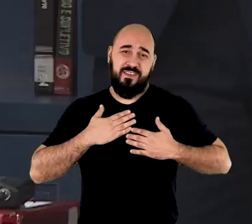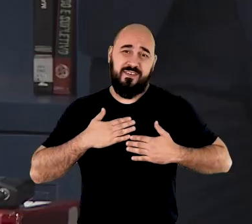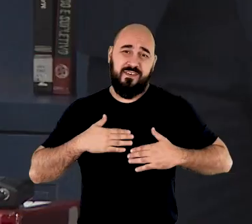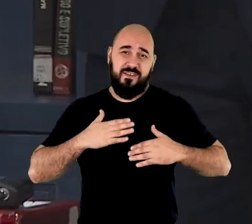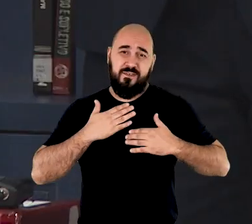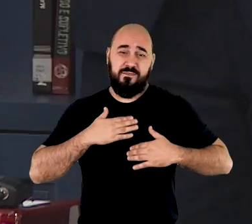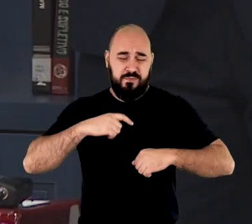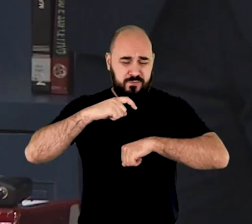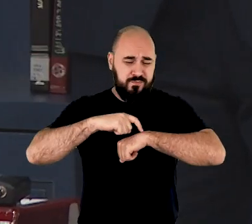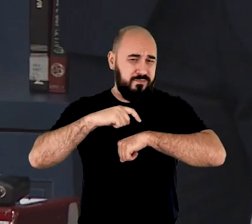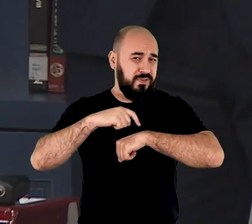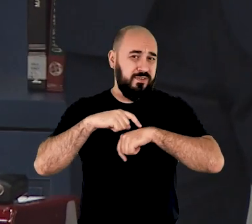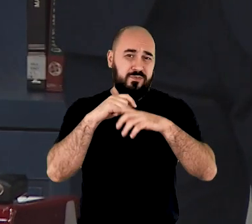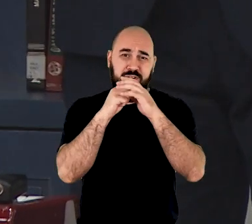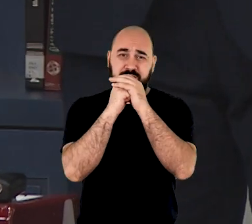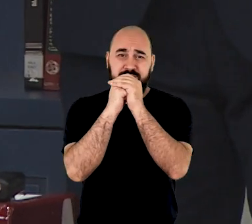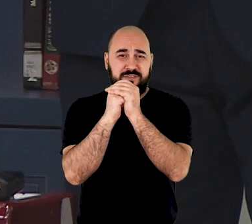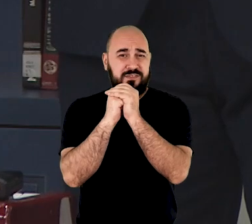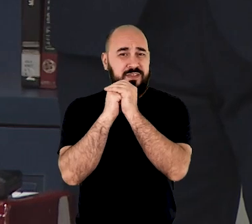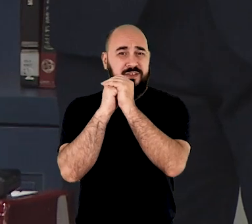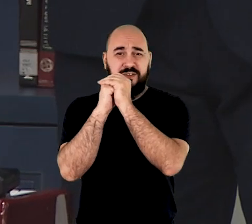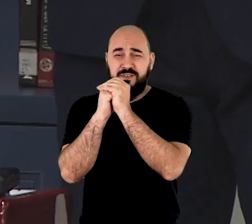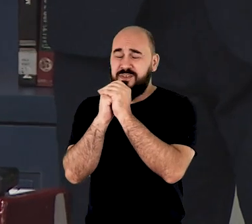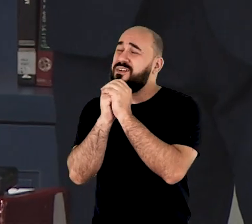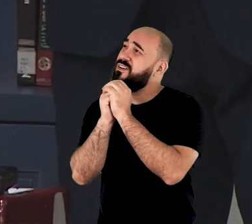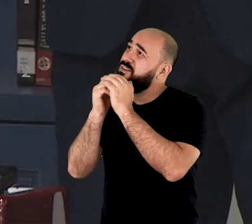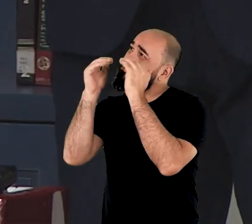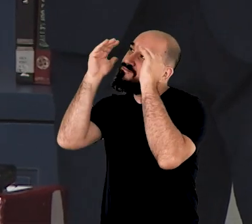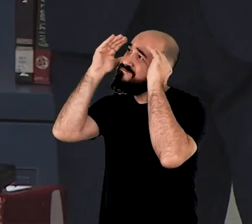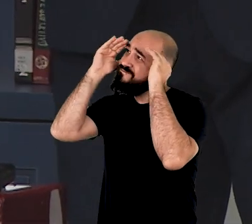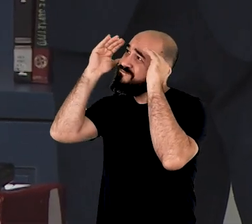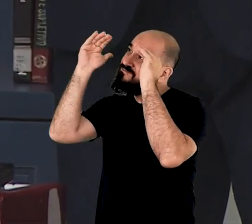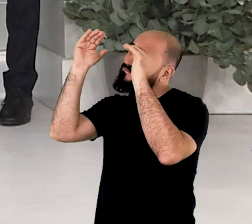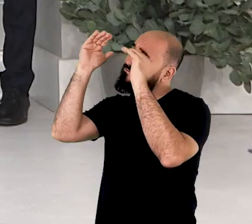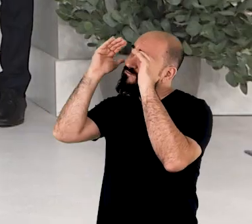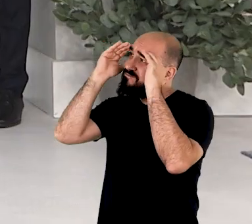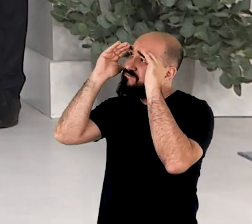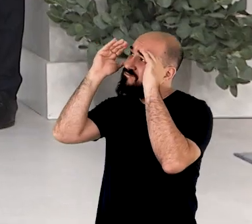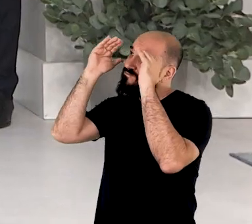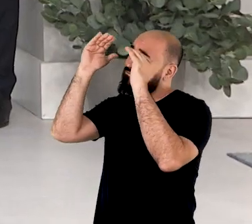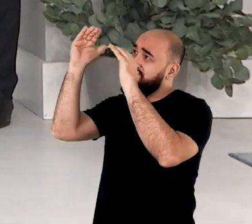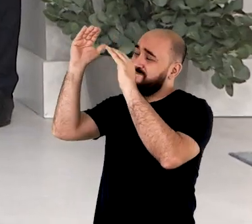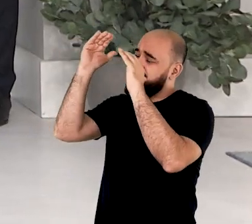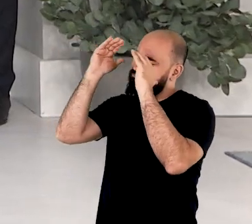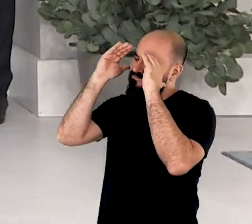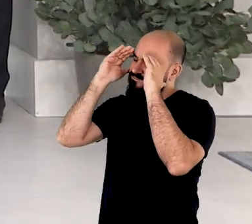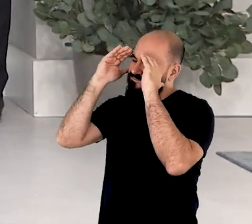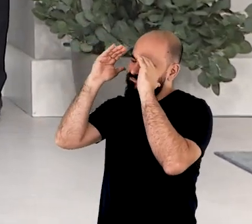hora eu venho te adorar, Senhor.